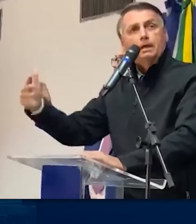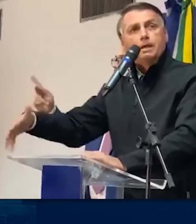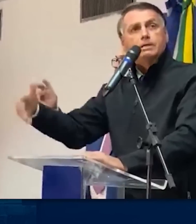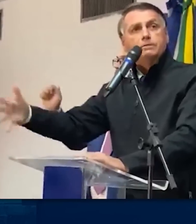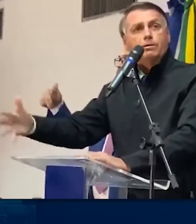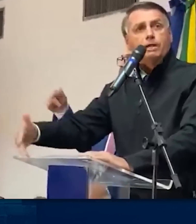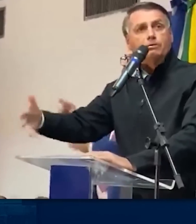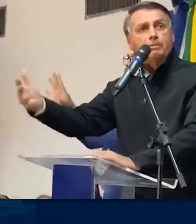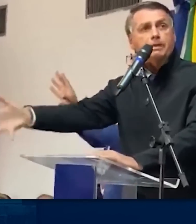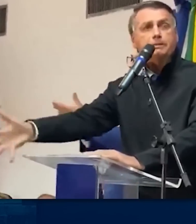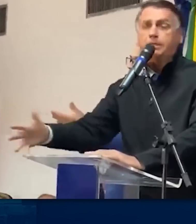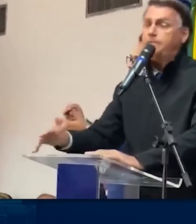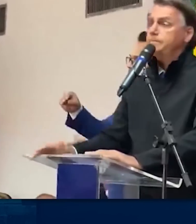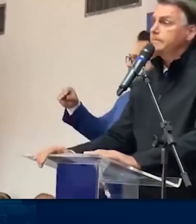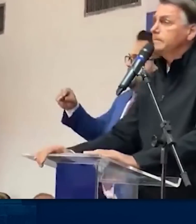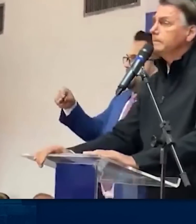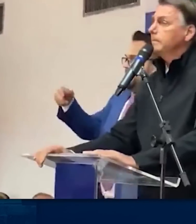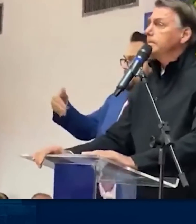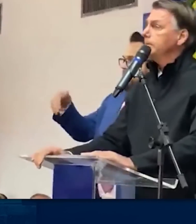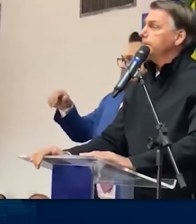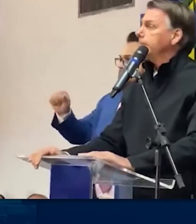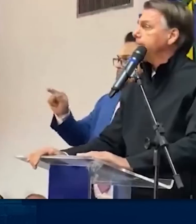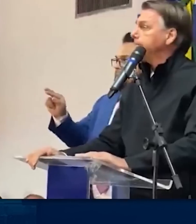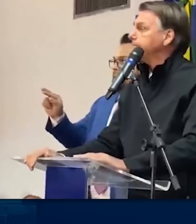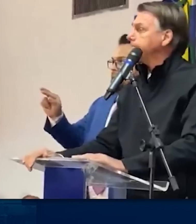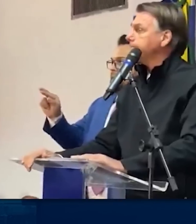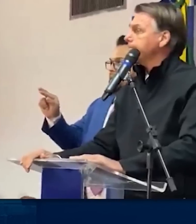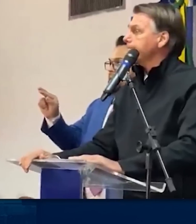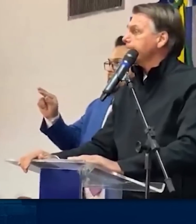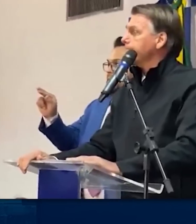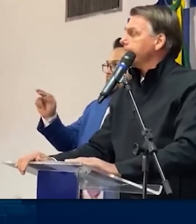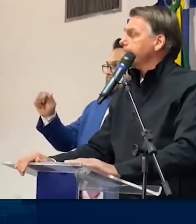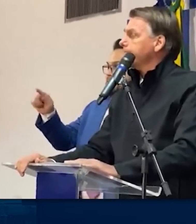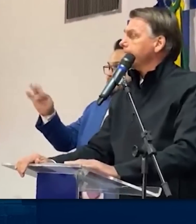é isso advogado o MST nele aí